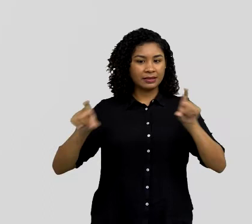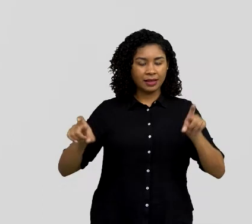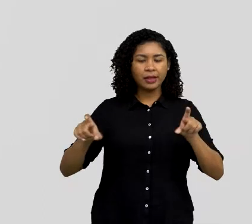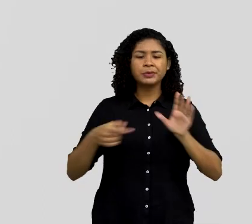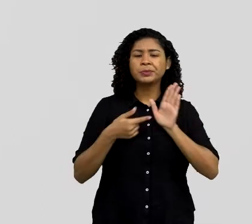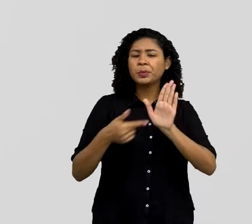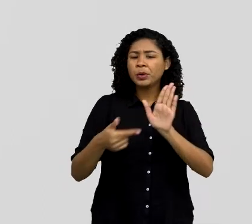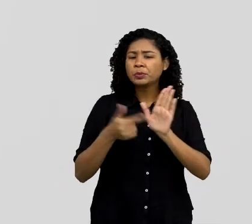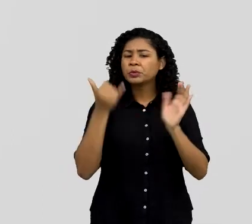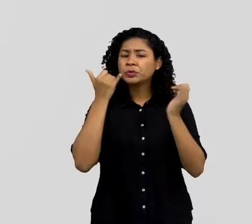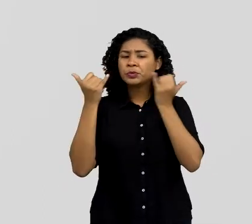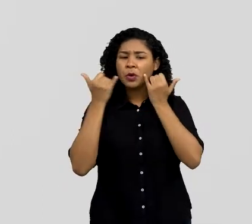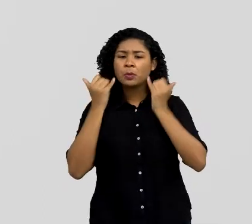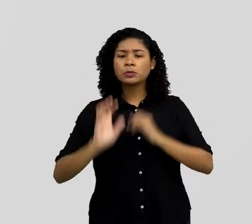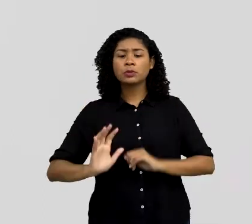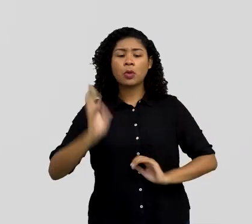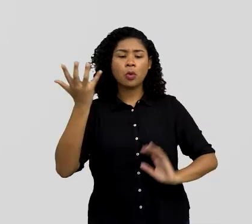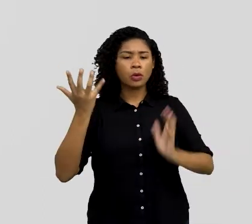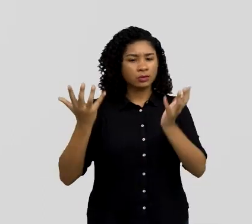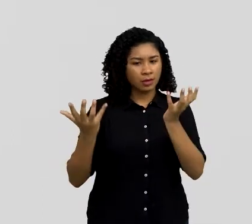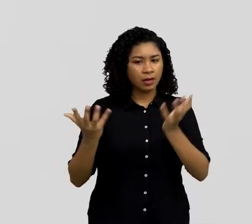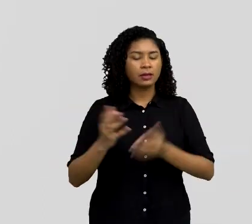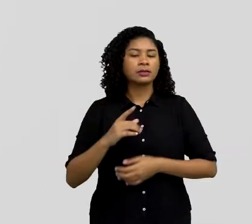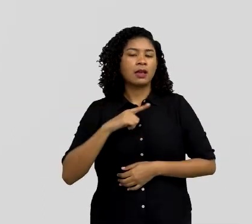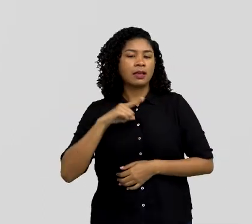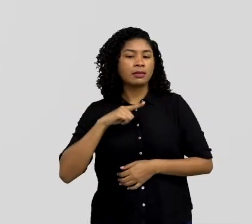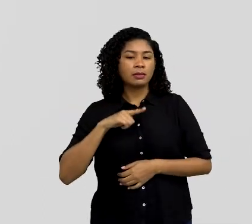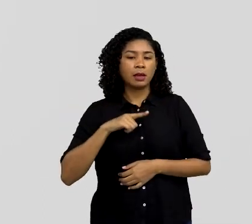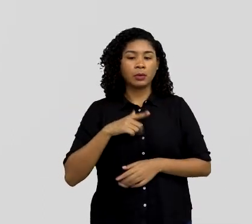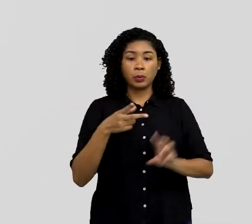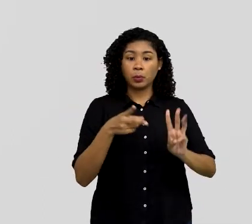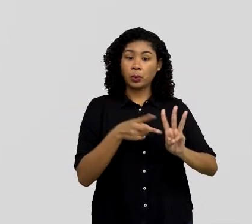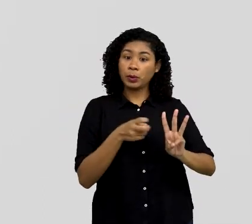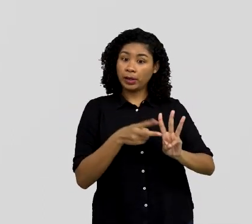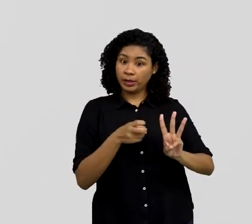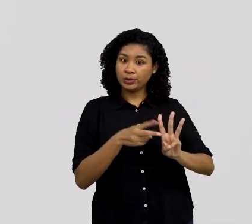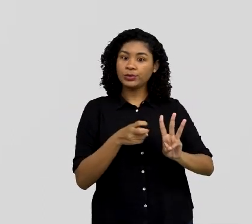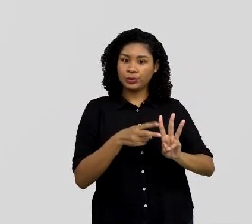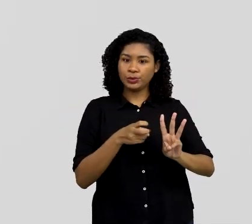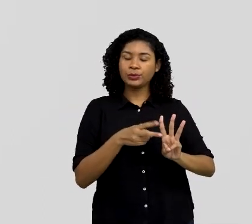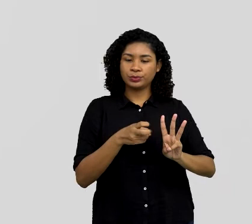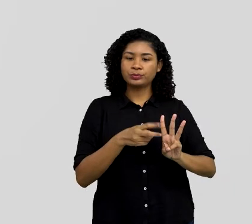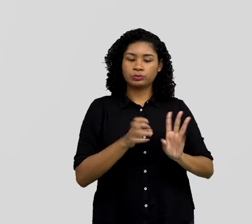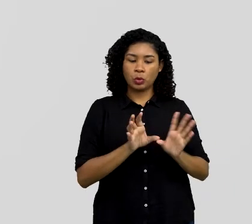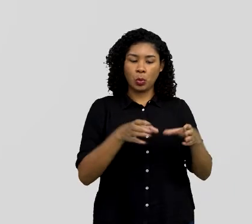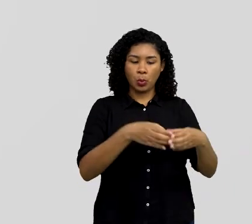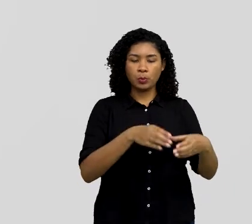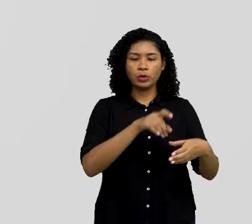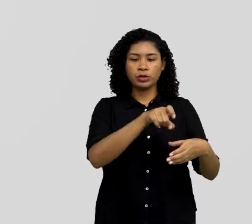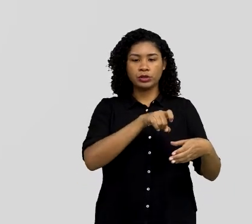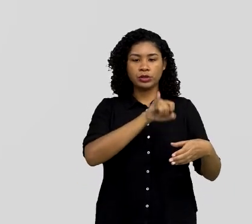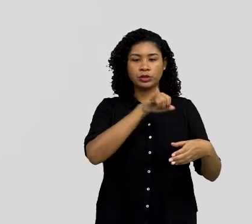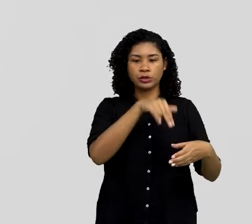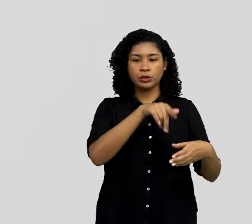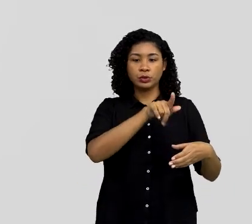aí algumas situações, né? Tem mencionado o índio, o índio, né, de uma comunidade